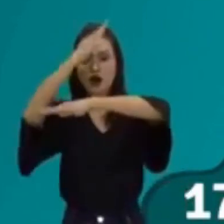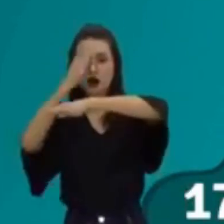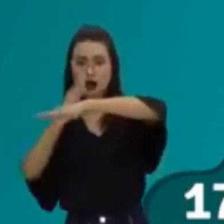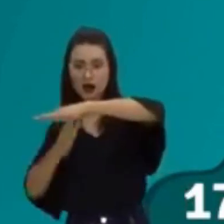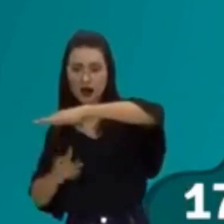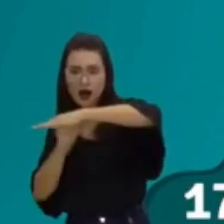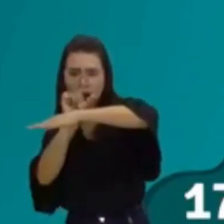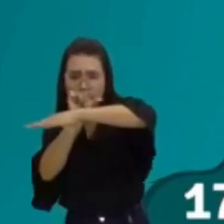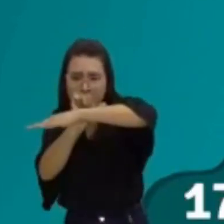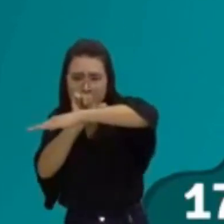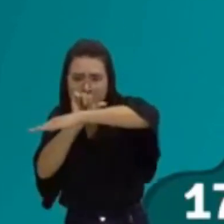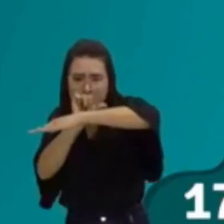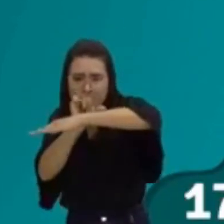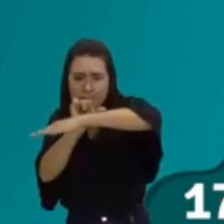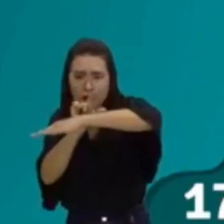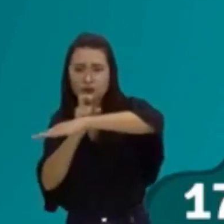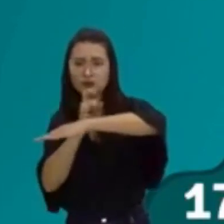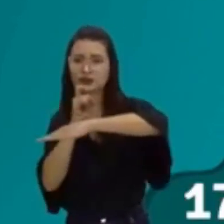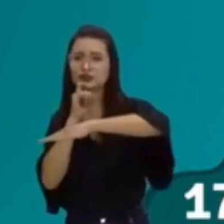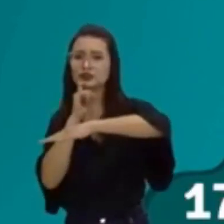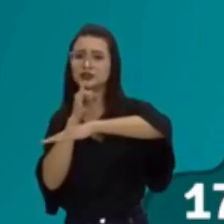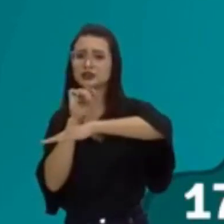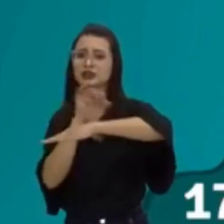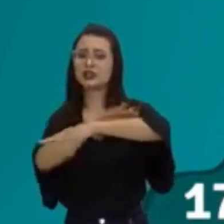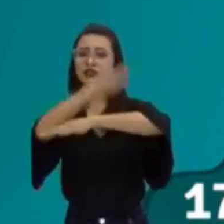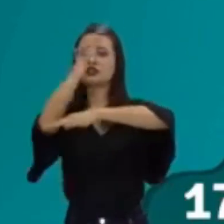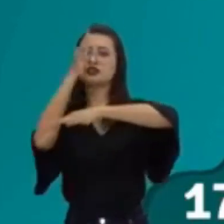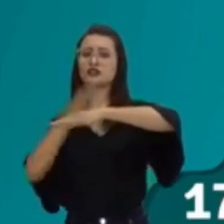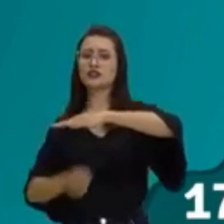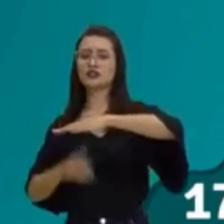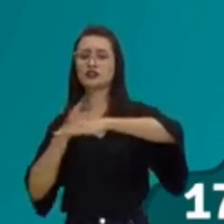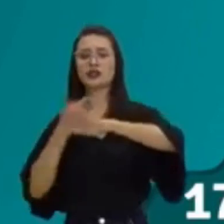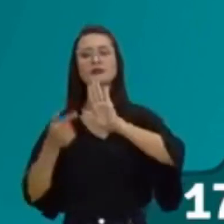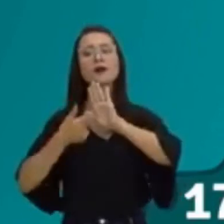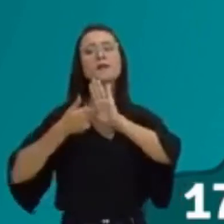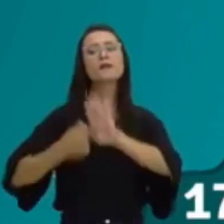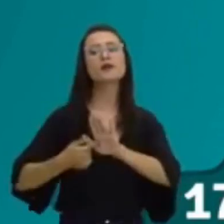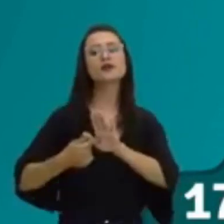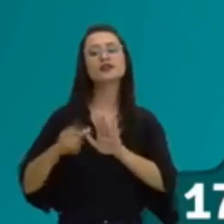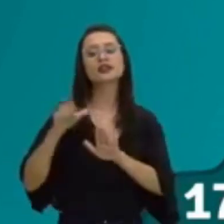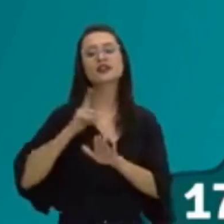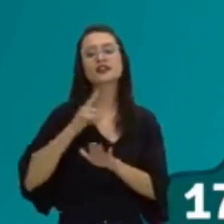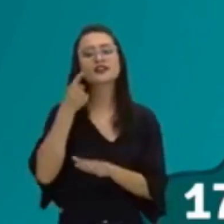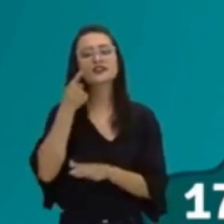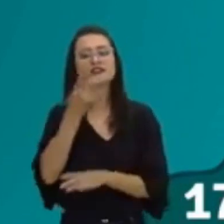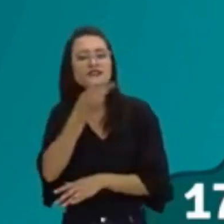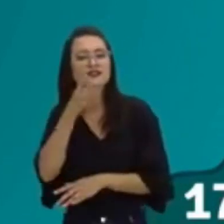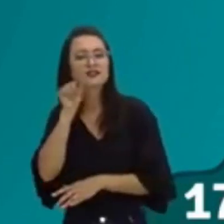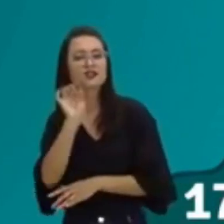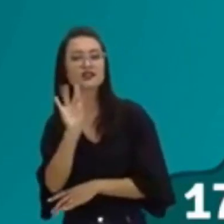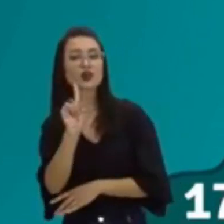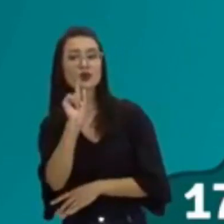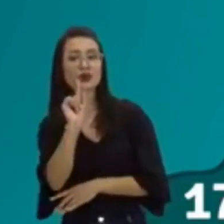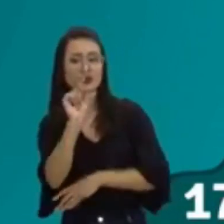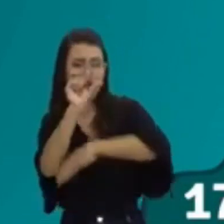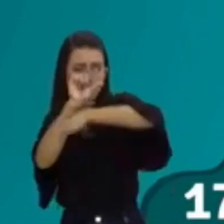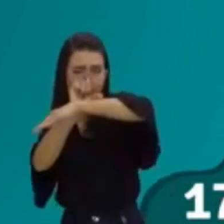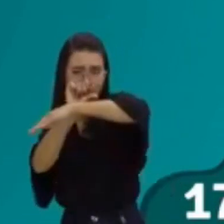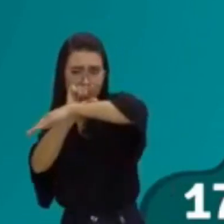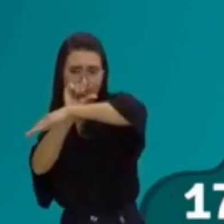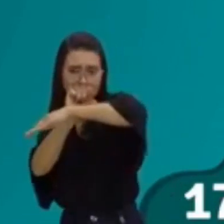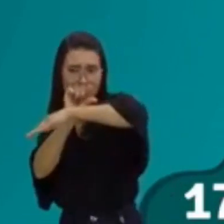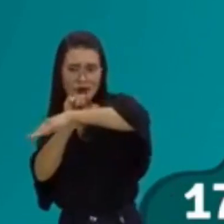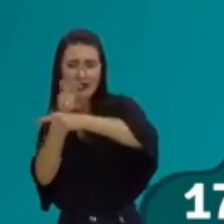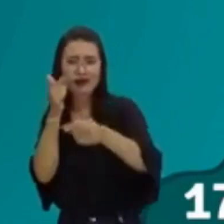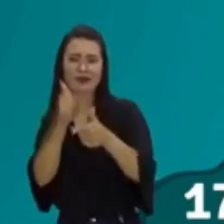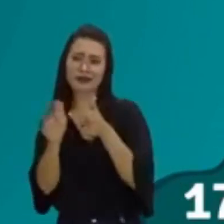usado conotativamente, hoje em dia, para mostrar que se vê apenas uma parte muito pequena de um problema, ficando o resto